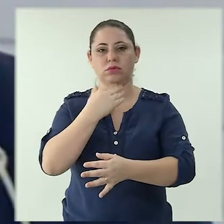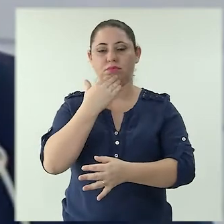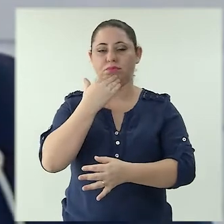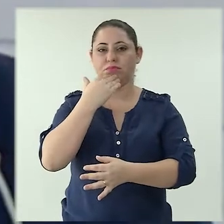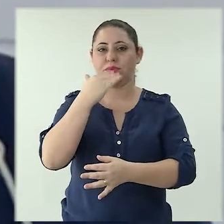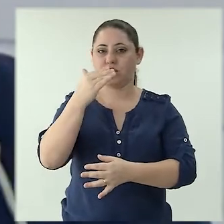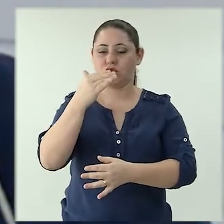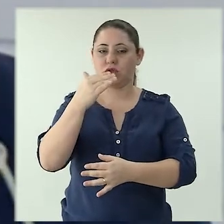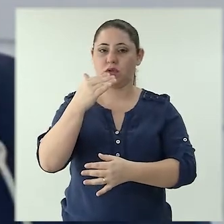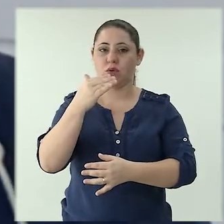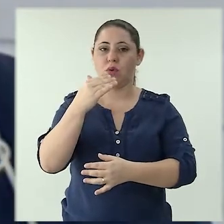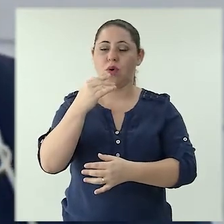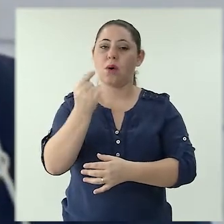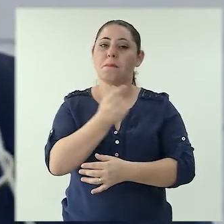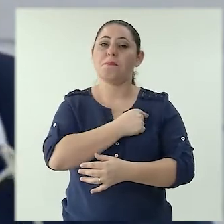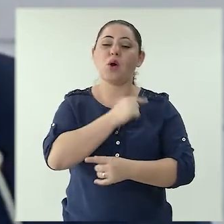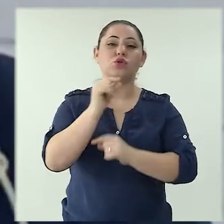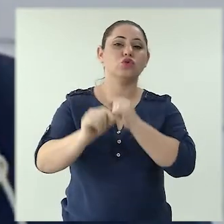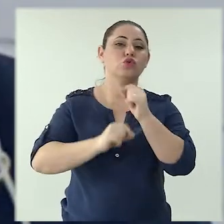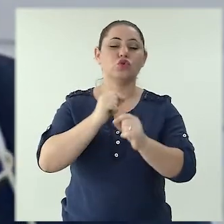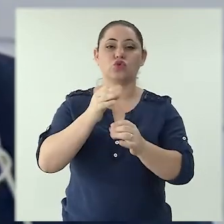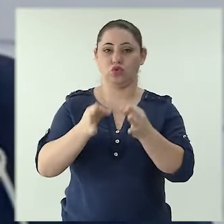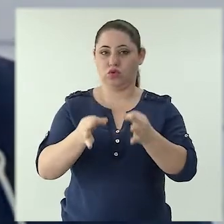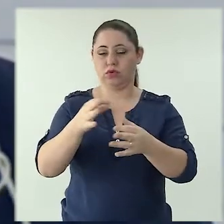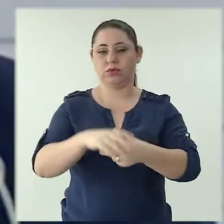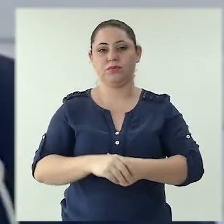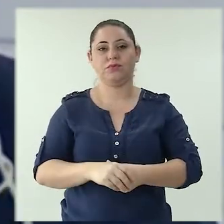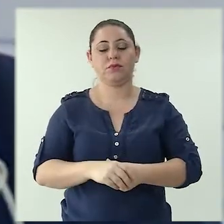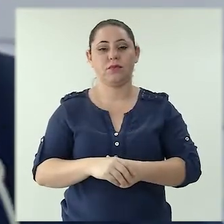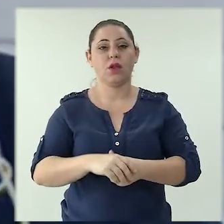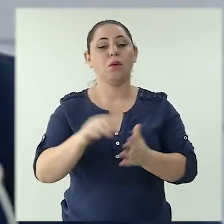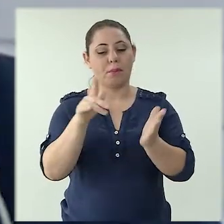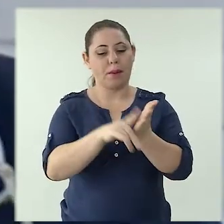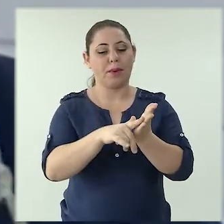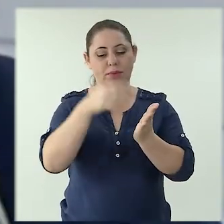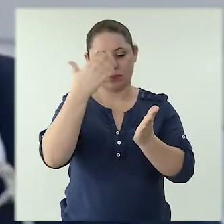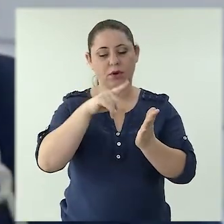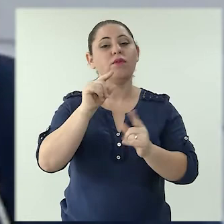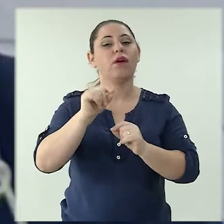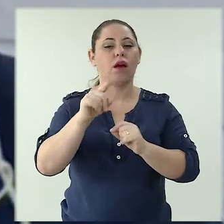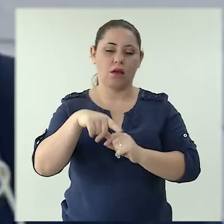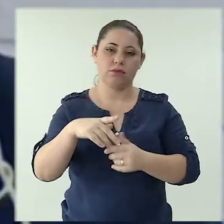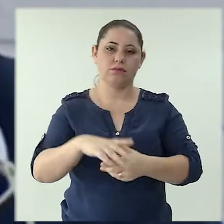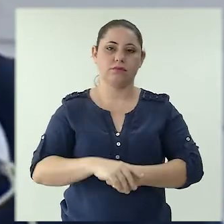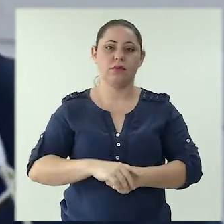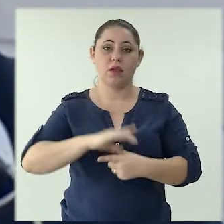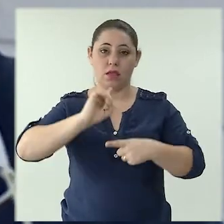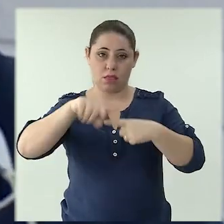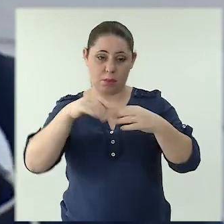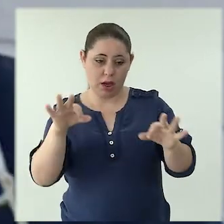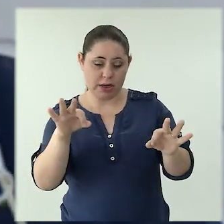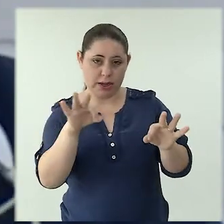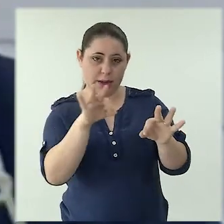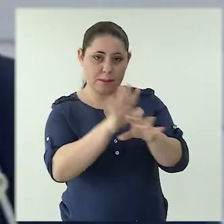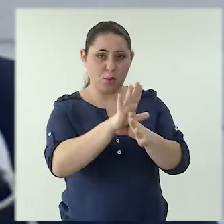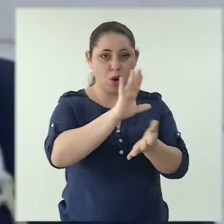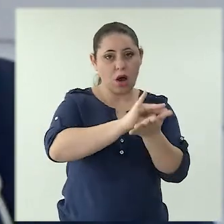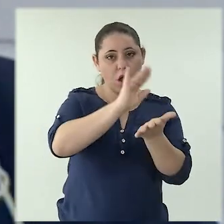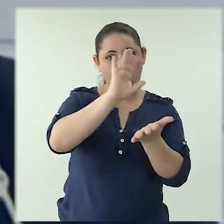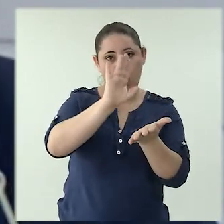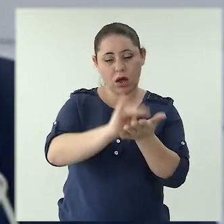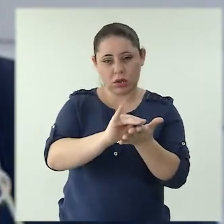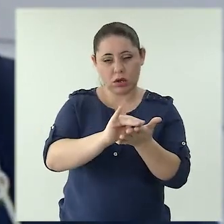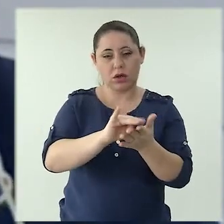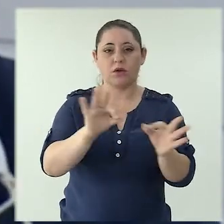para requerer a posse e via judicial. Então, essas certidões servem basicamente para isso. Após a finalização dessa